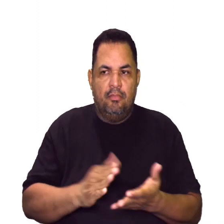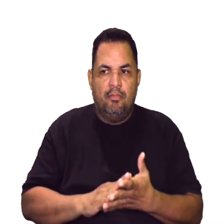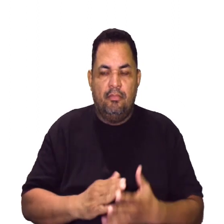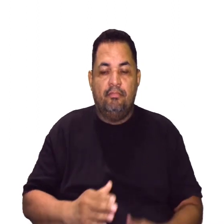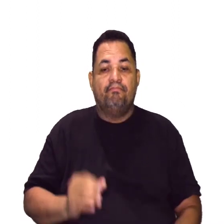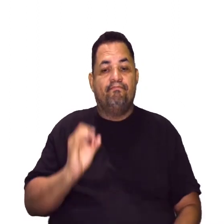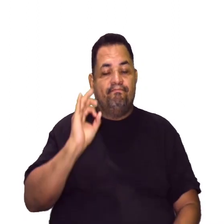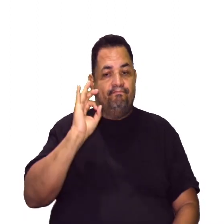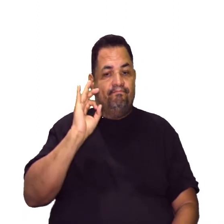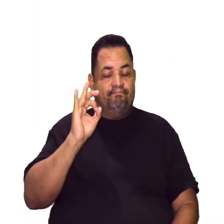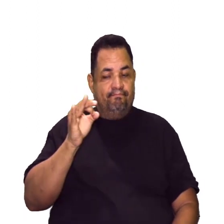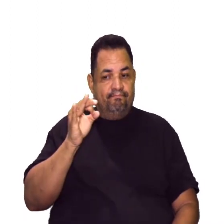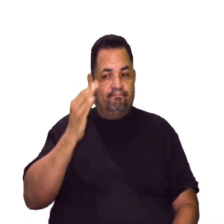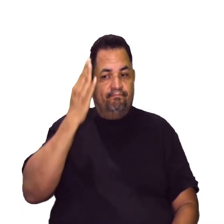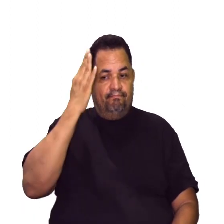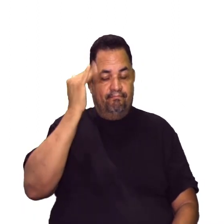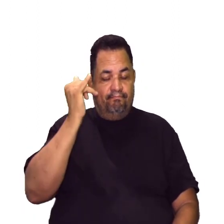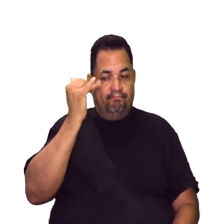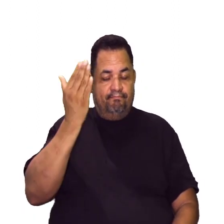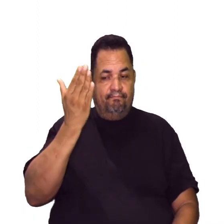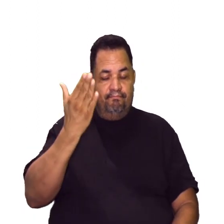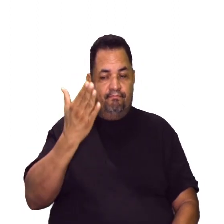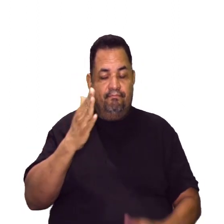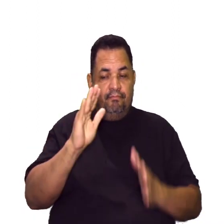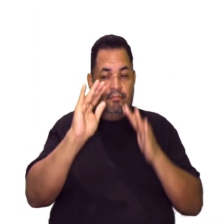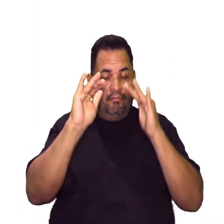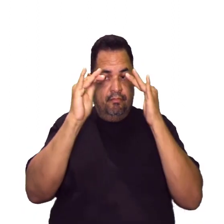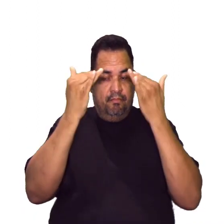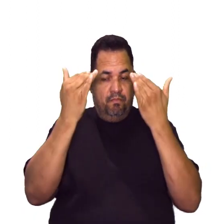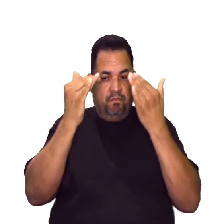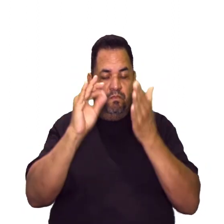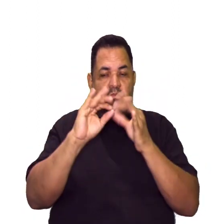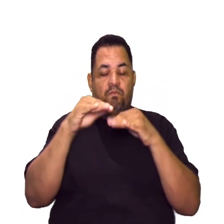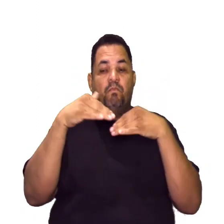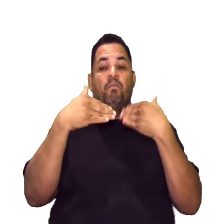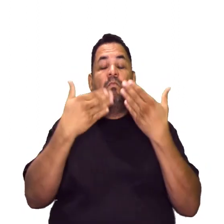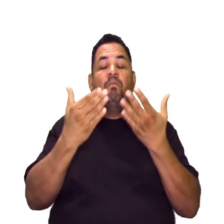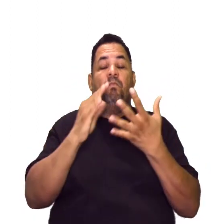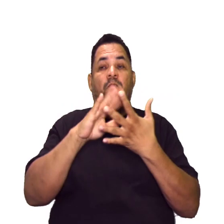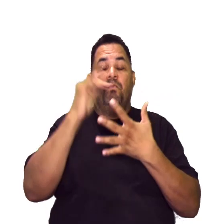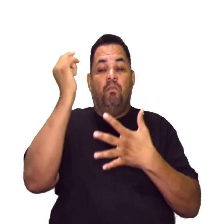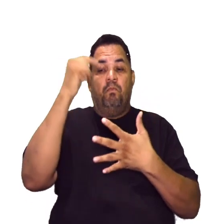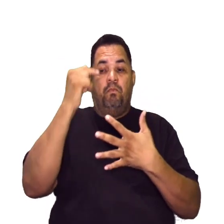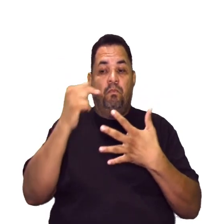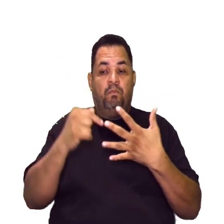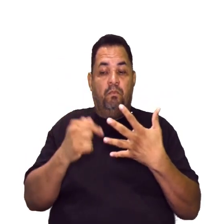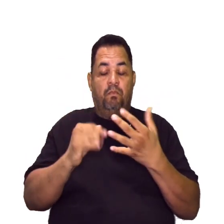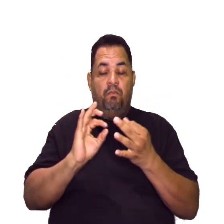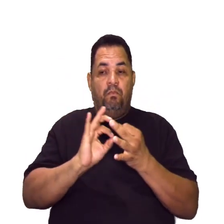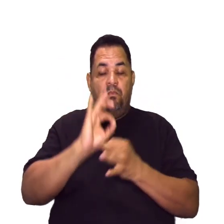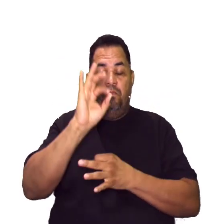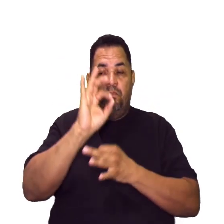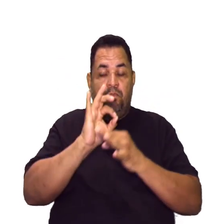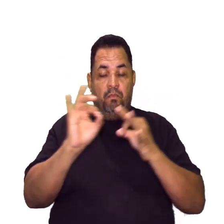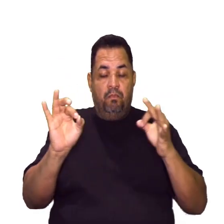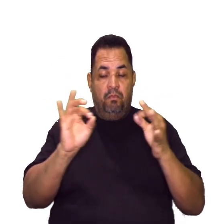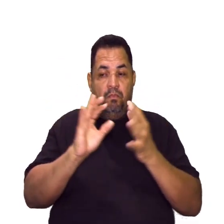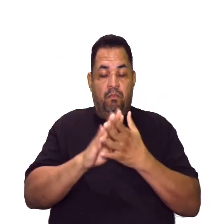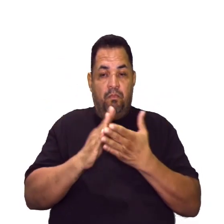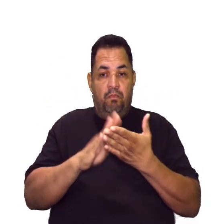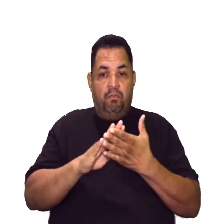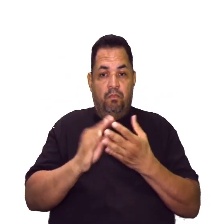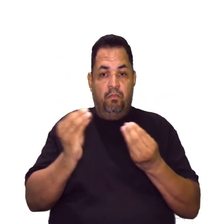com certeza já se ligou, né? Qual realmente é a geometria